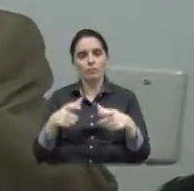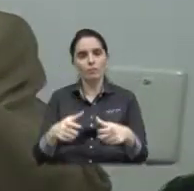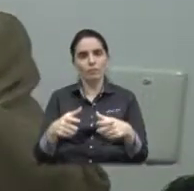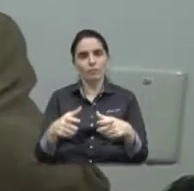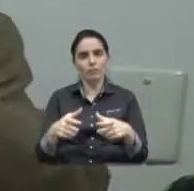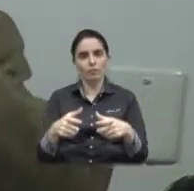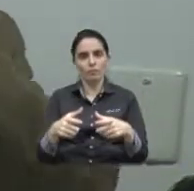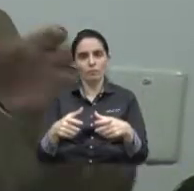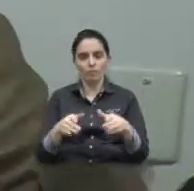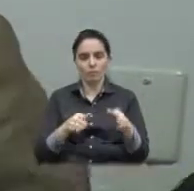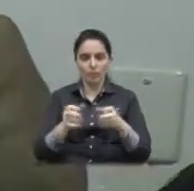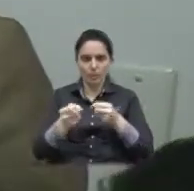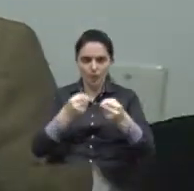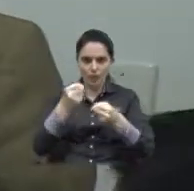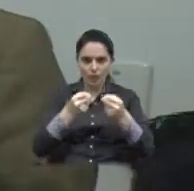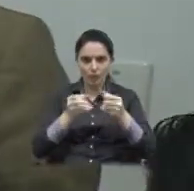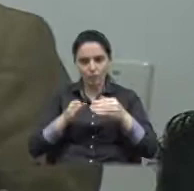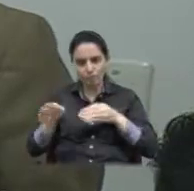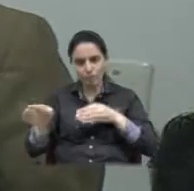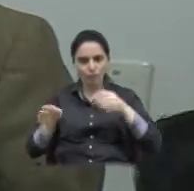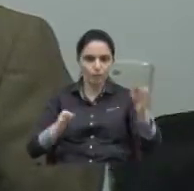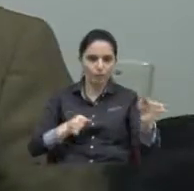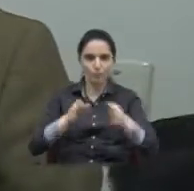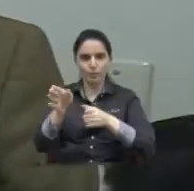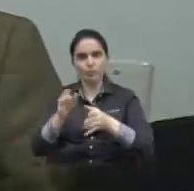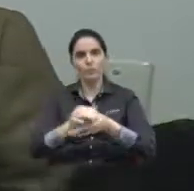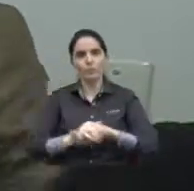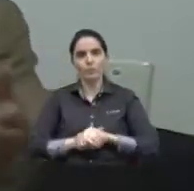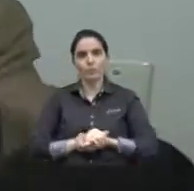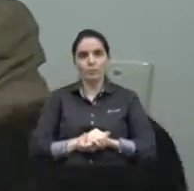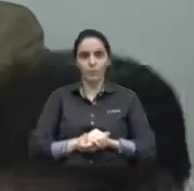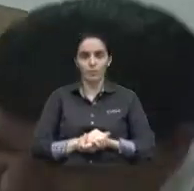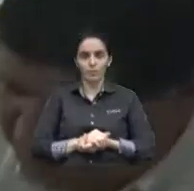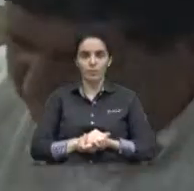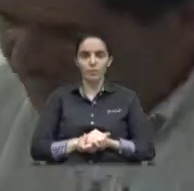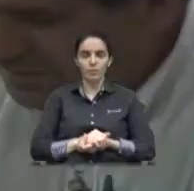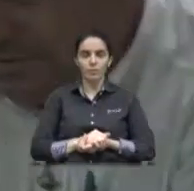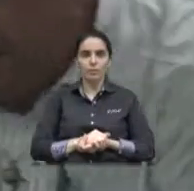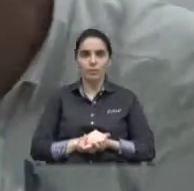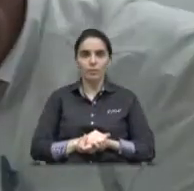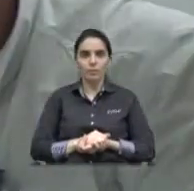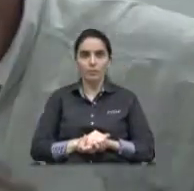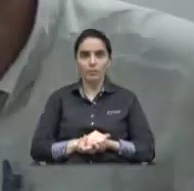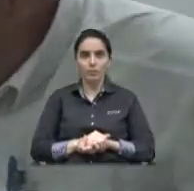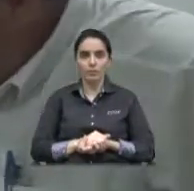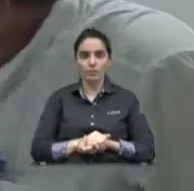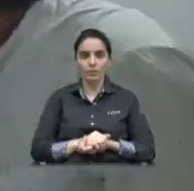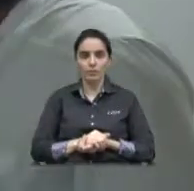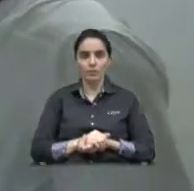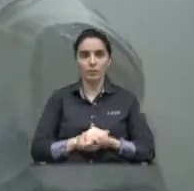de carros naquele local. Pois não, uma parte ao nobre vereador.